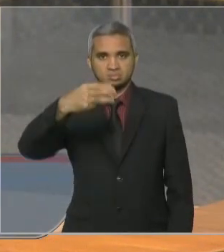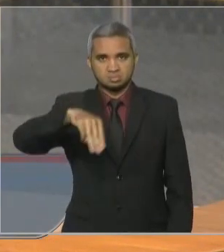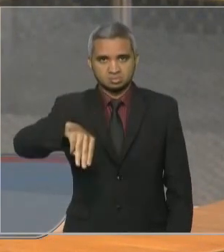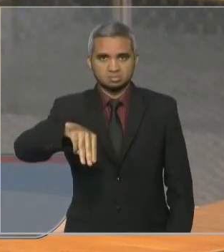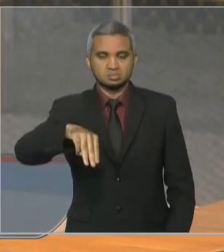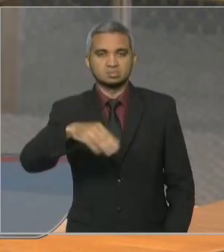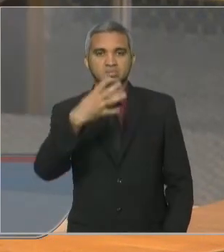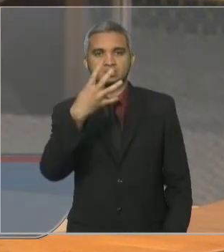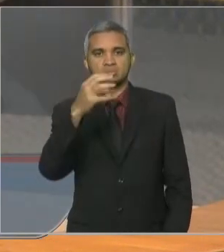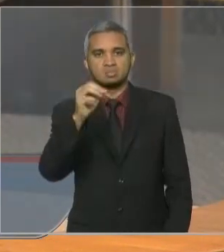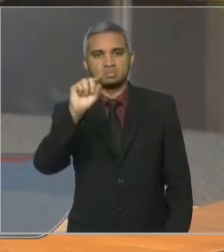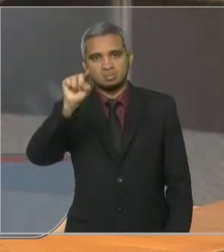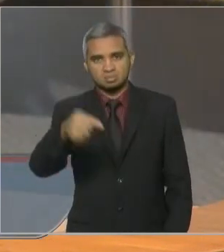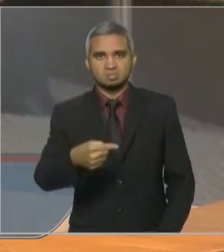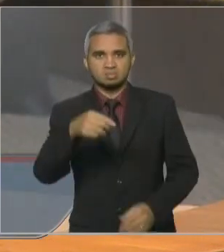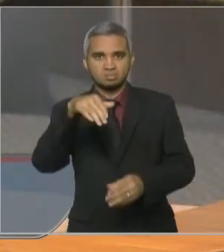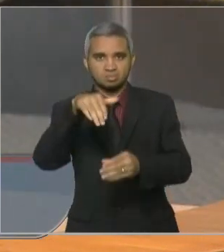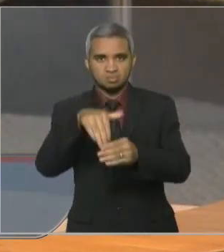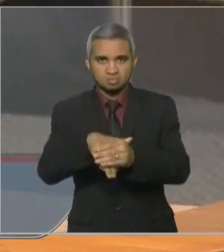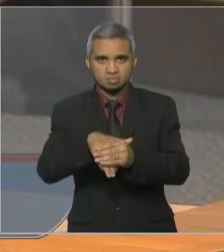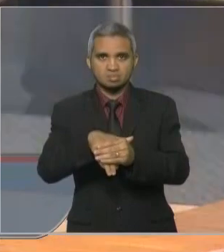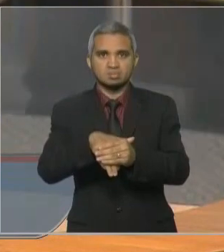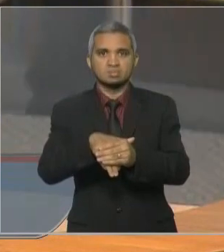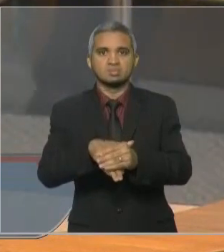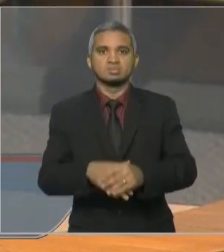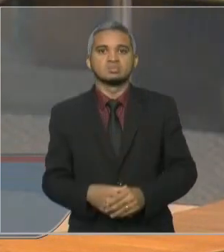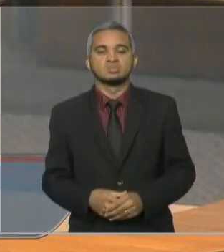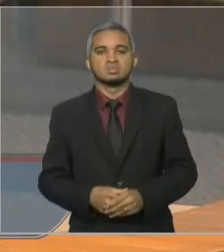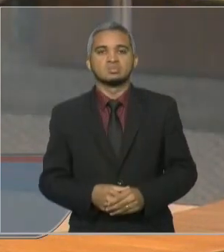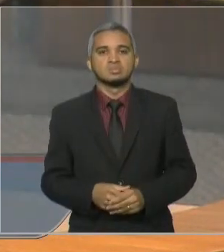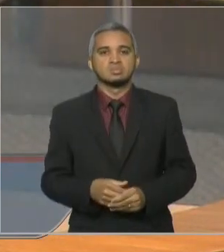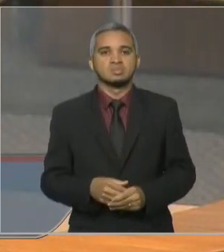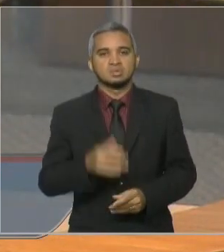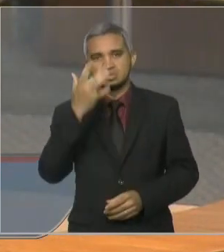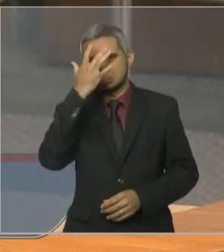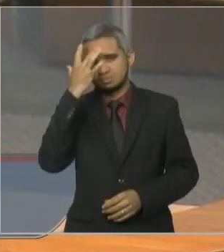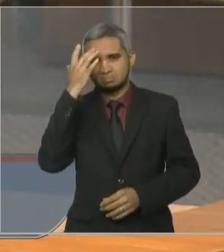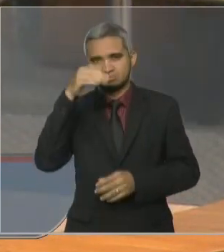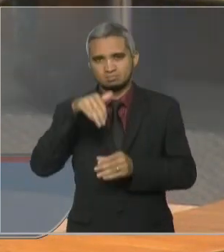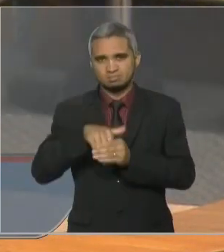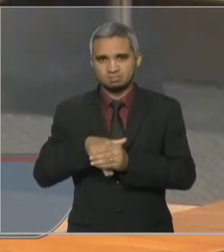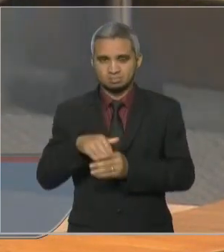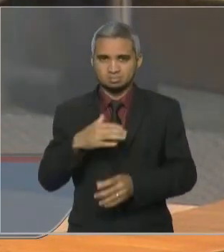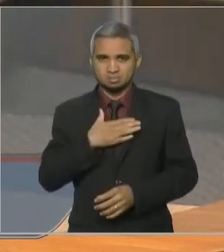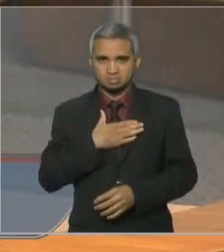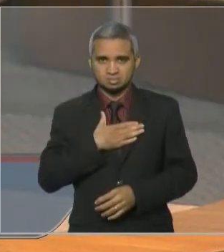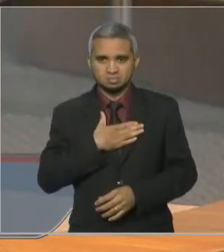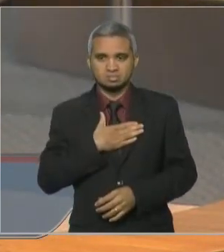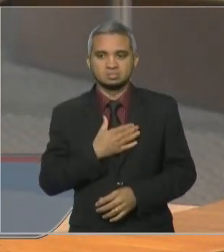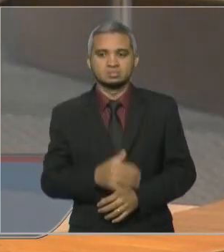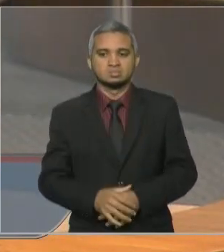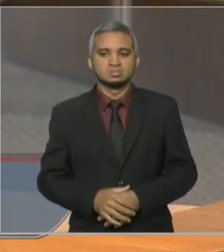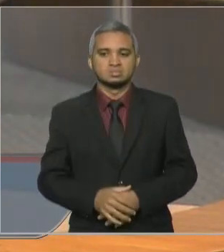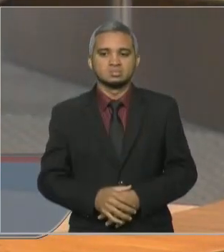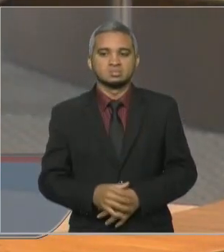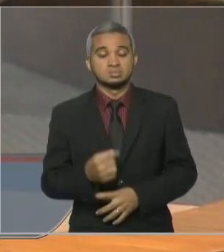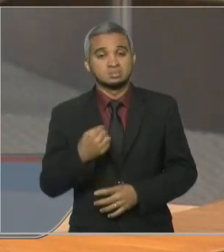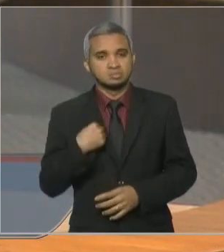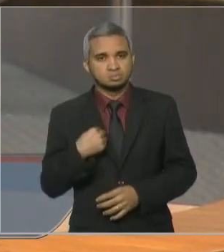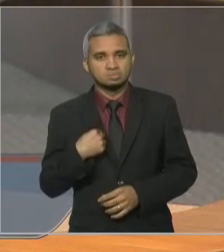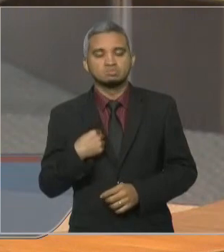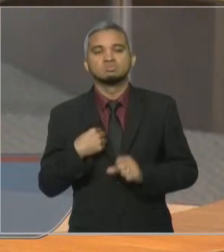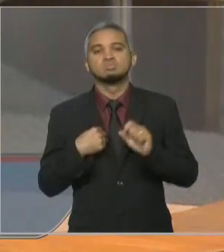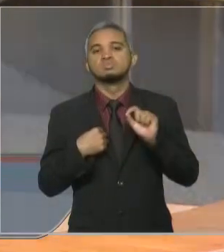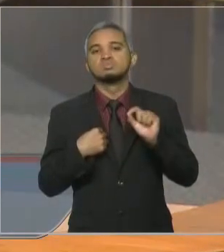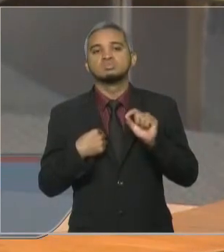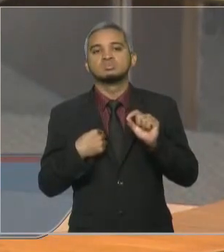mil votos que eu tive nessa última eleição. Estarei à disposição do povo do